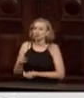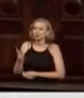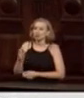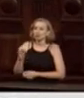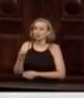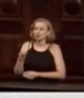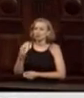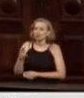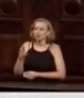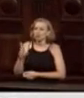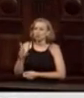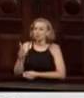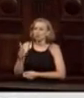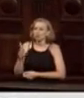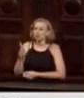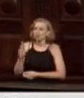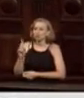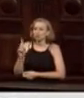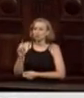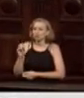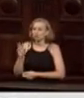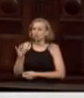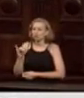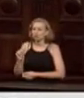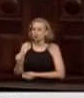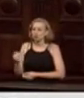da Casa entrou